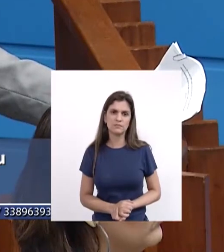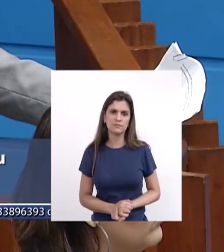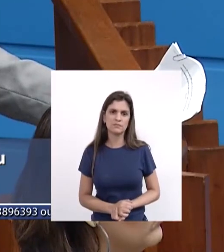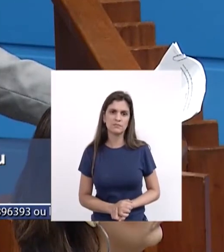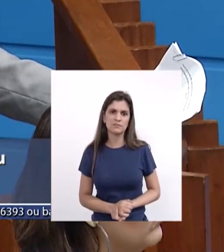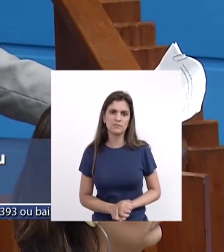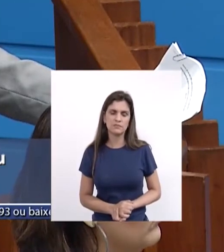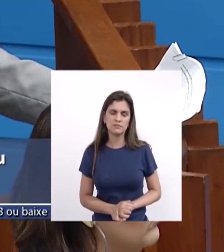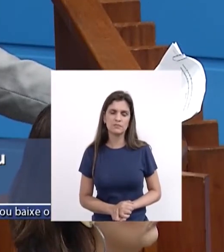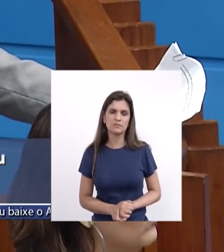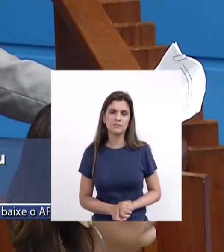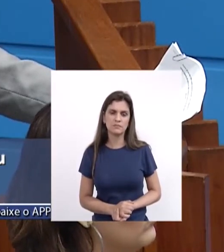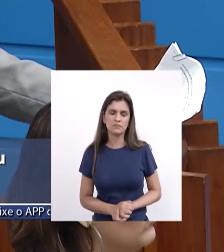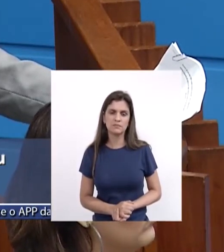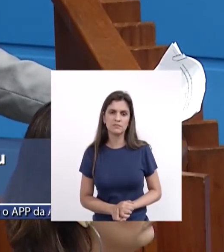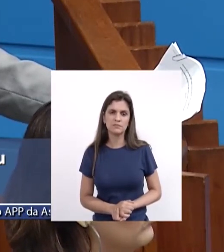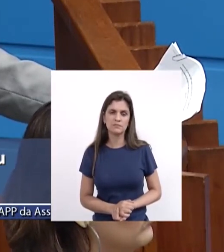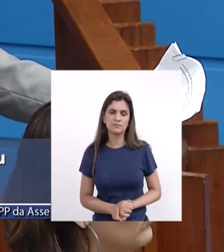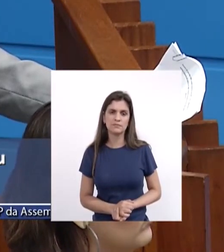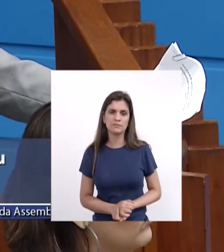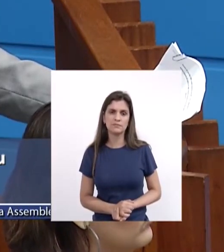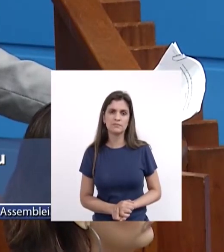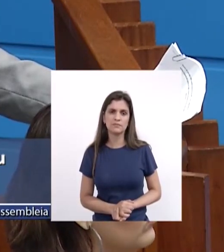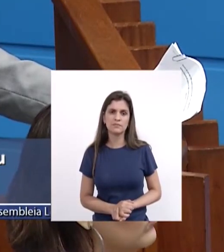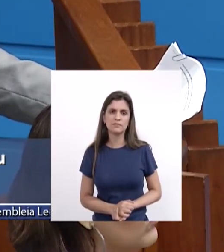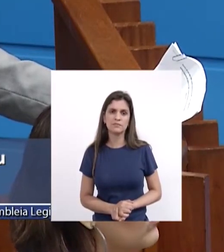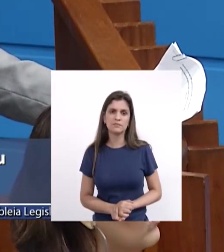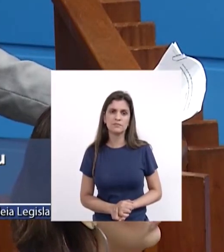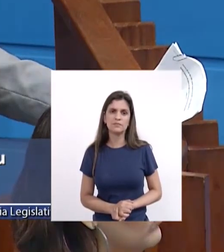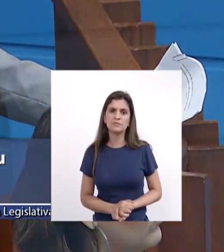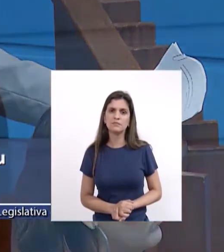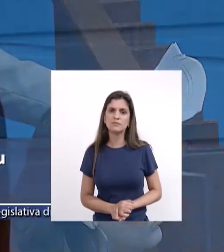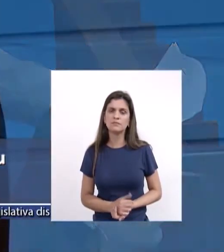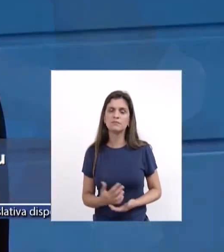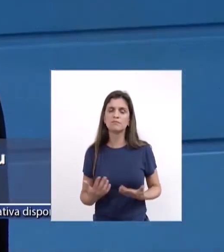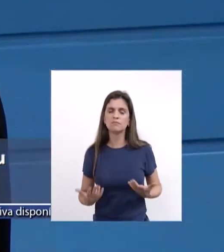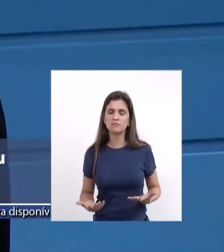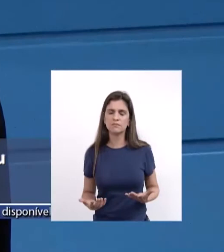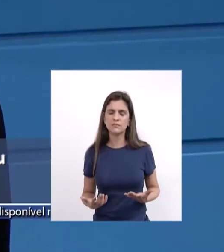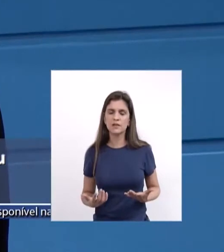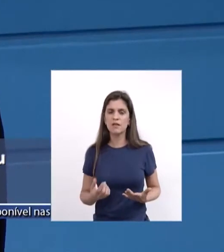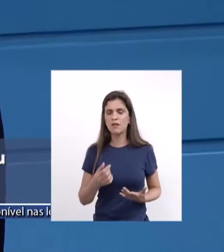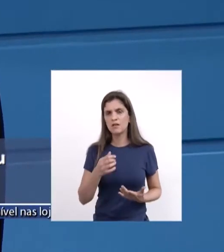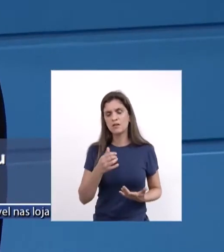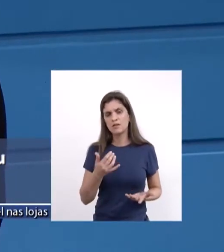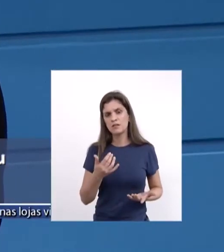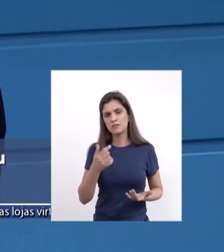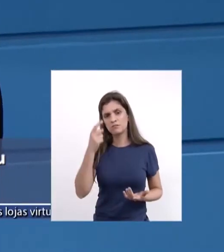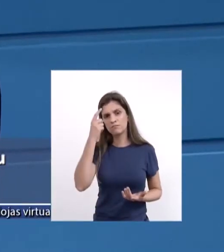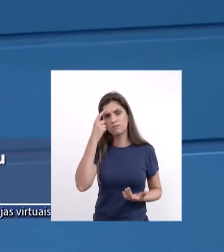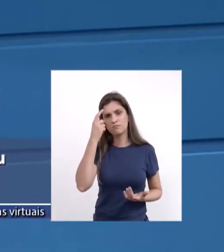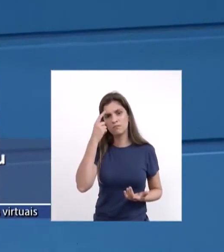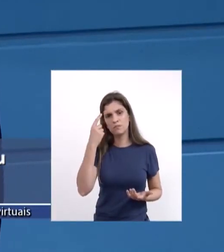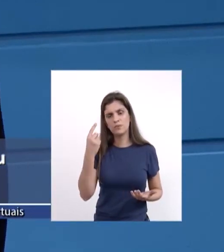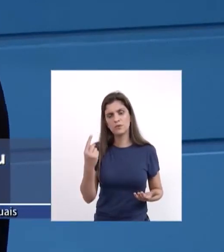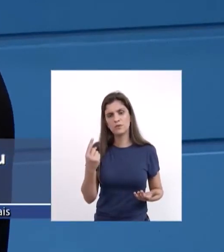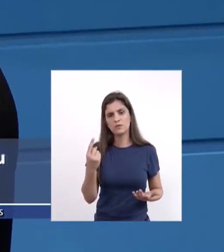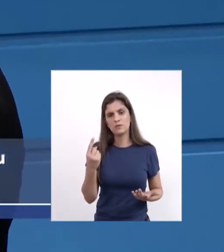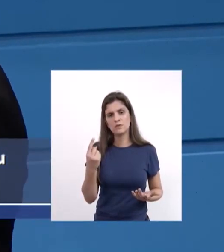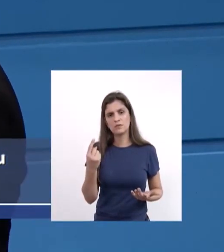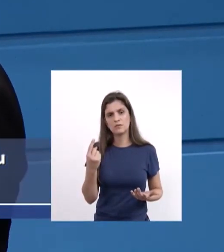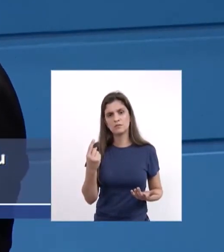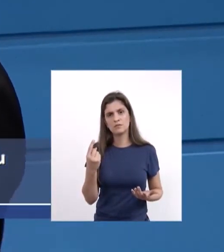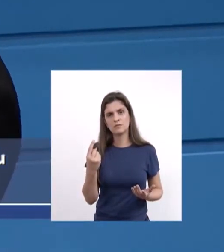já citados por Vossa Excelência, só para cumprir minha parte, que eu concordo, imagina, Vossa Excelência, começa-se